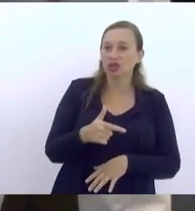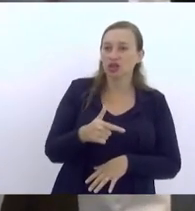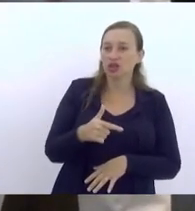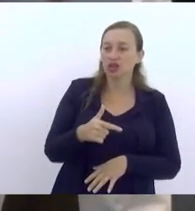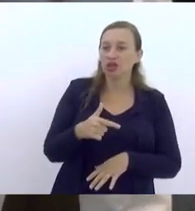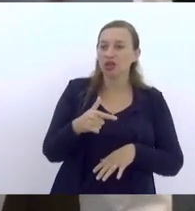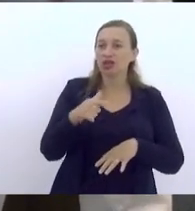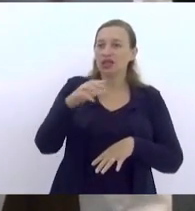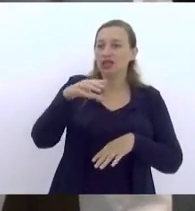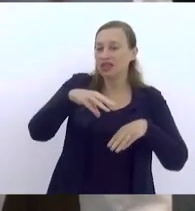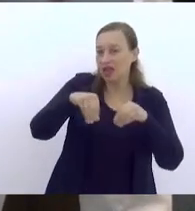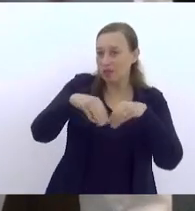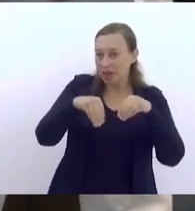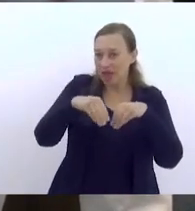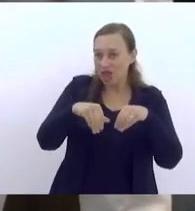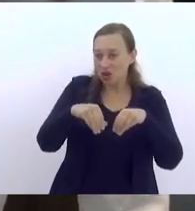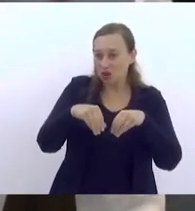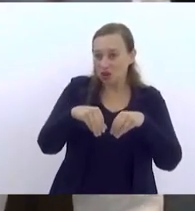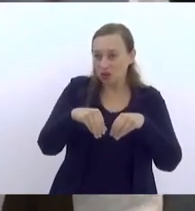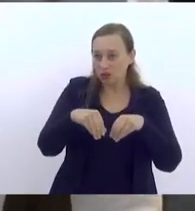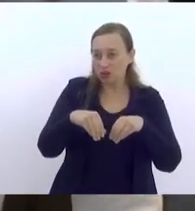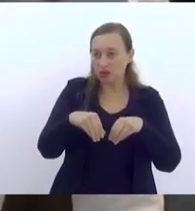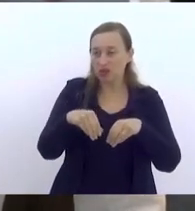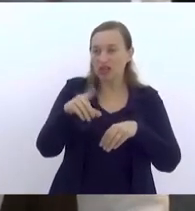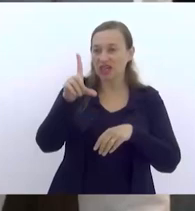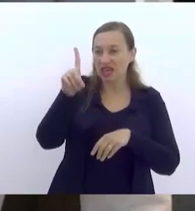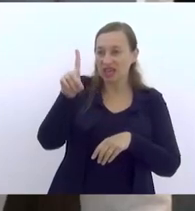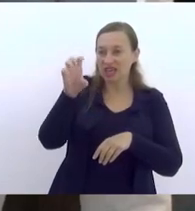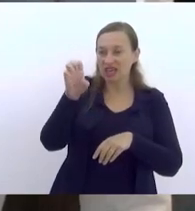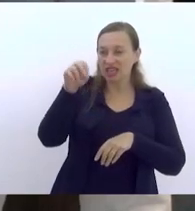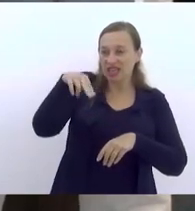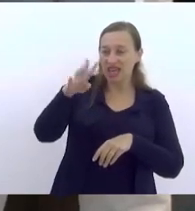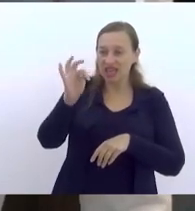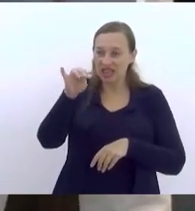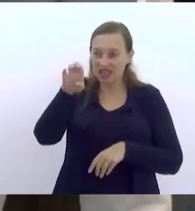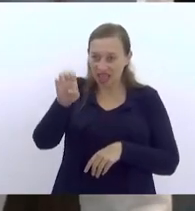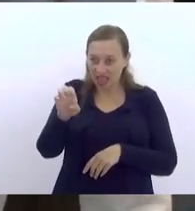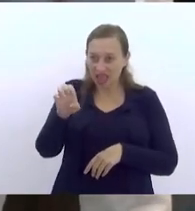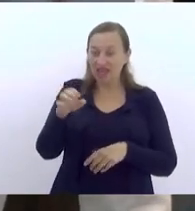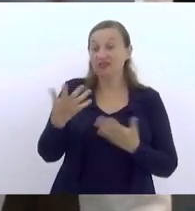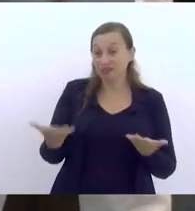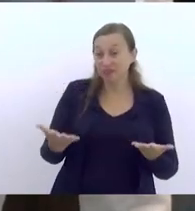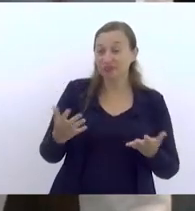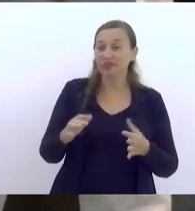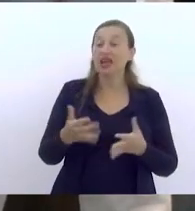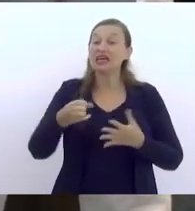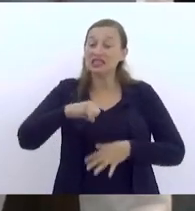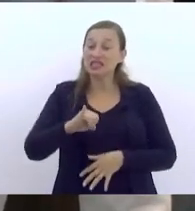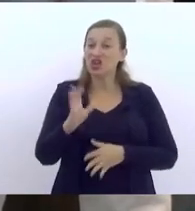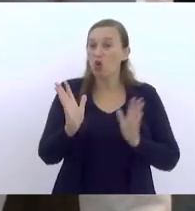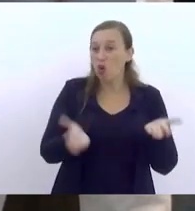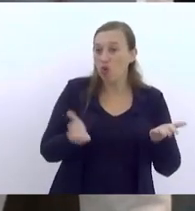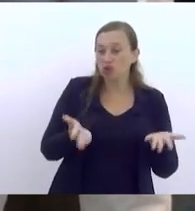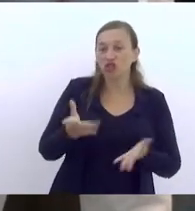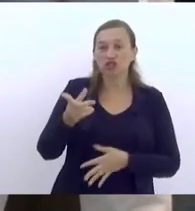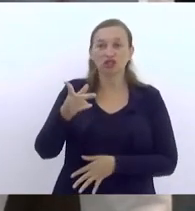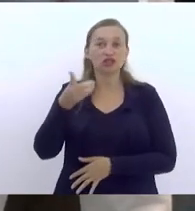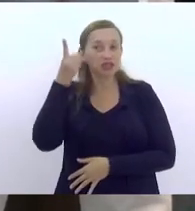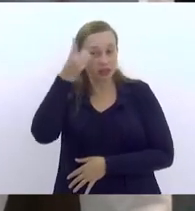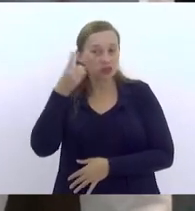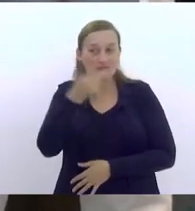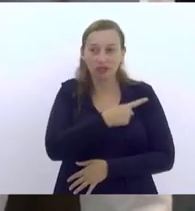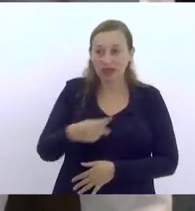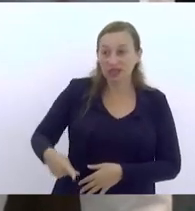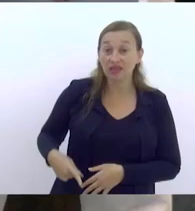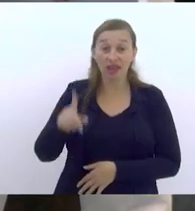dendê. A contribuição fica nas nossas próprias construções de seres. Se hoje, deputado presidente, Vossa Excelência é